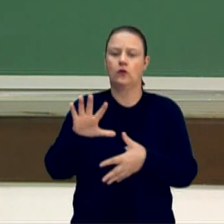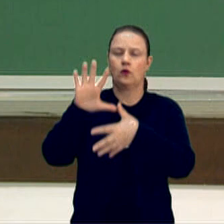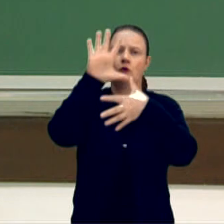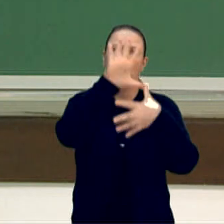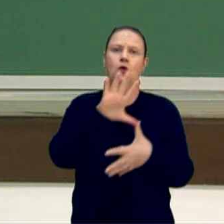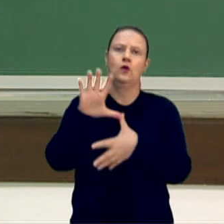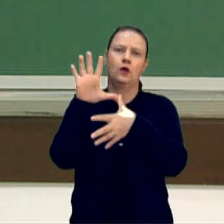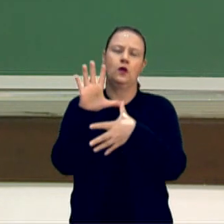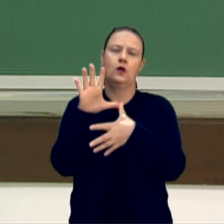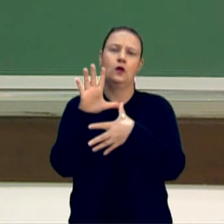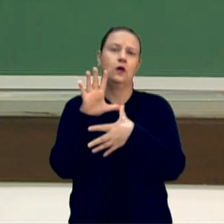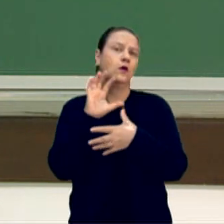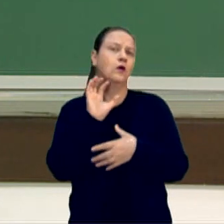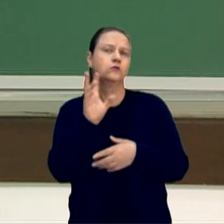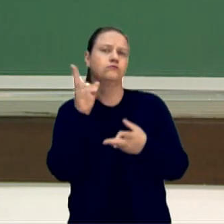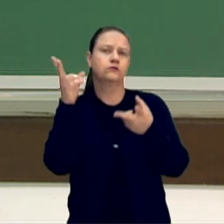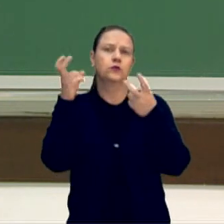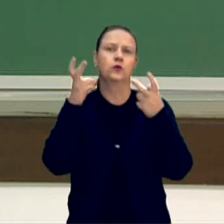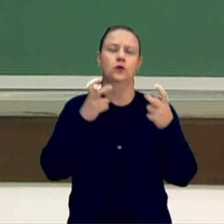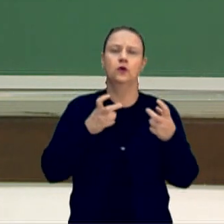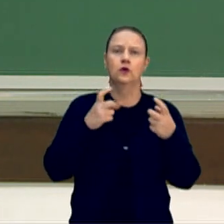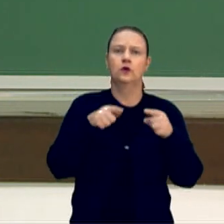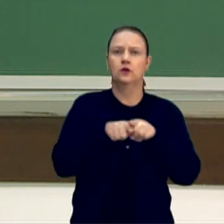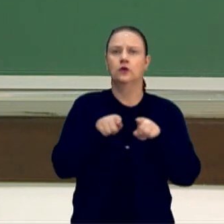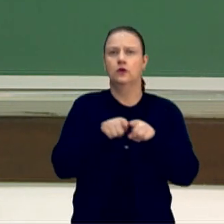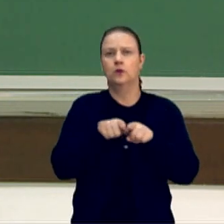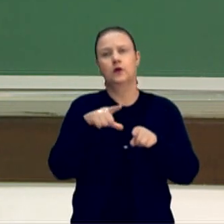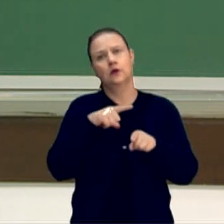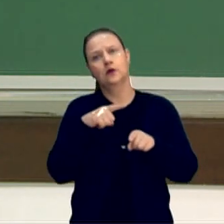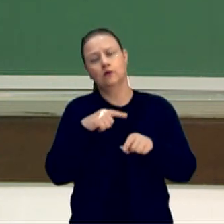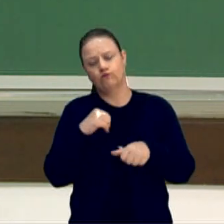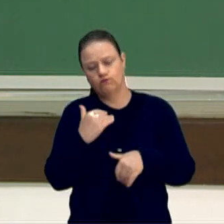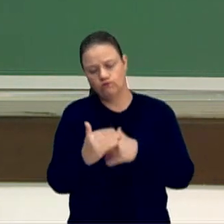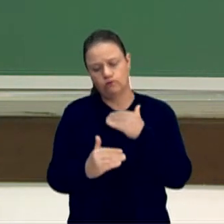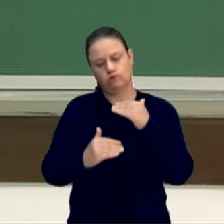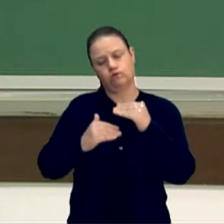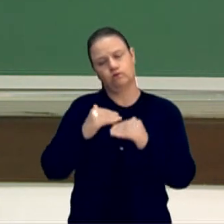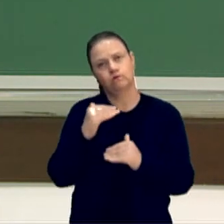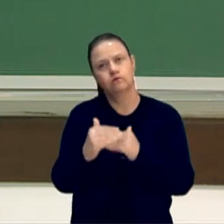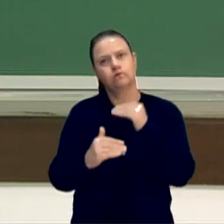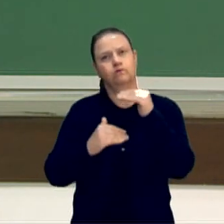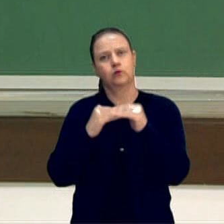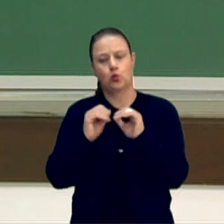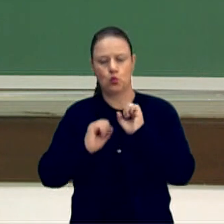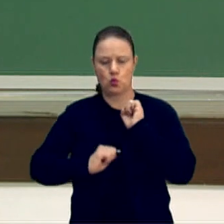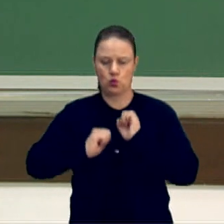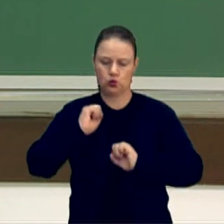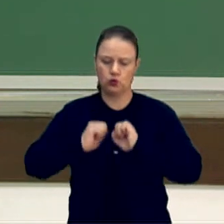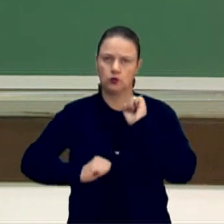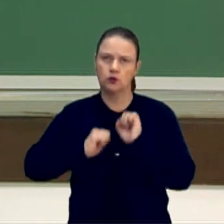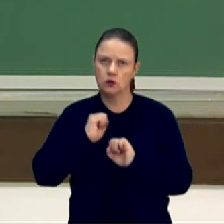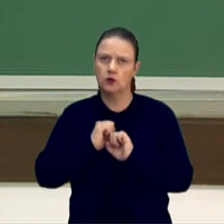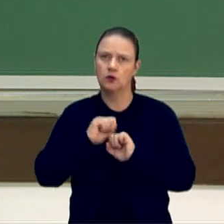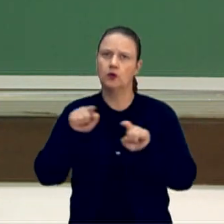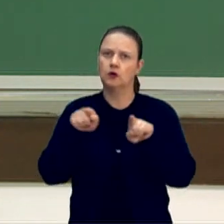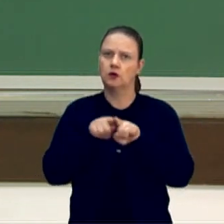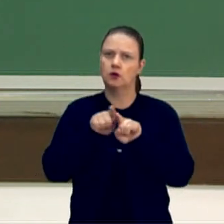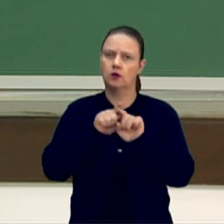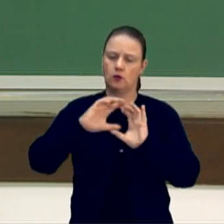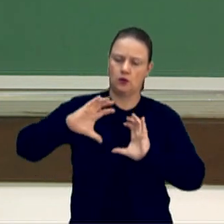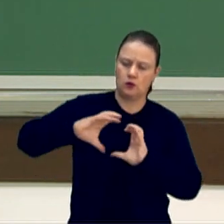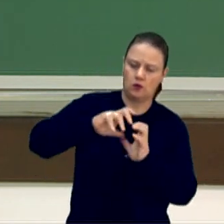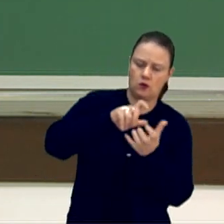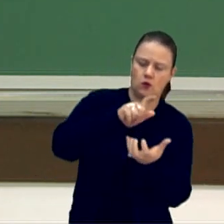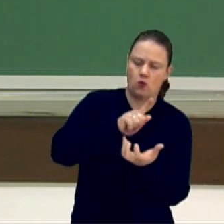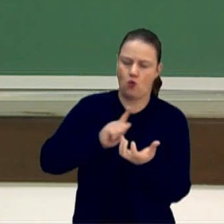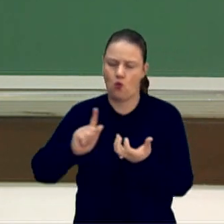americano, assim como você tem países semi-periféricos, que têm uma certa industrialização e participam do mundo global, e